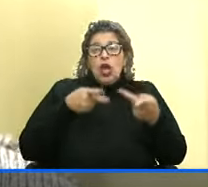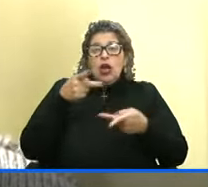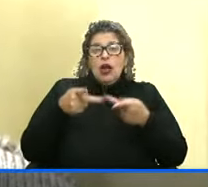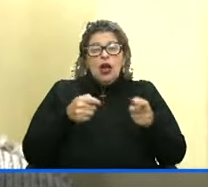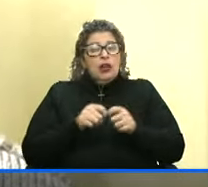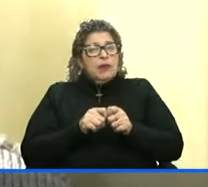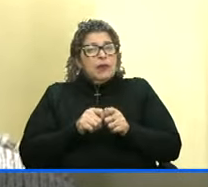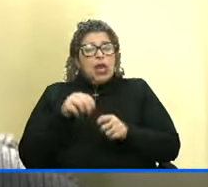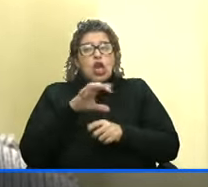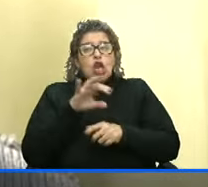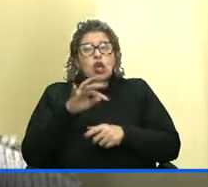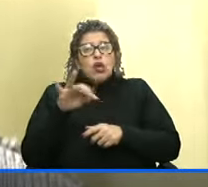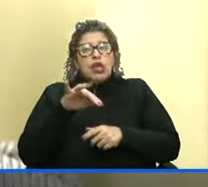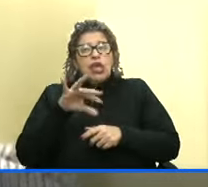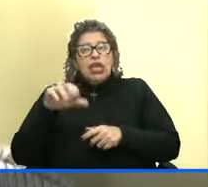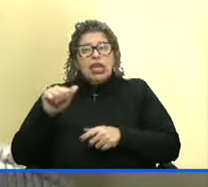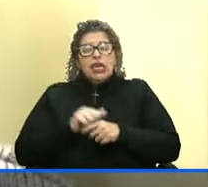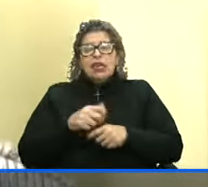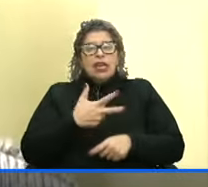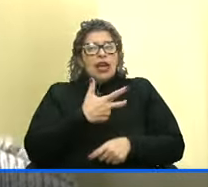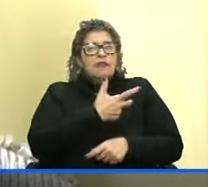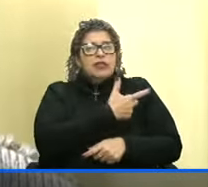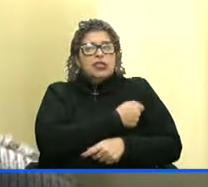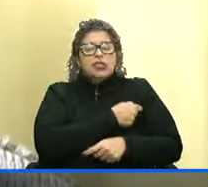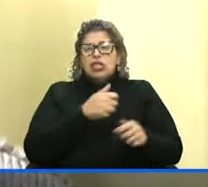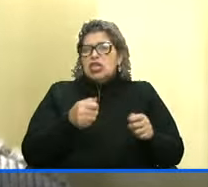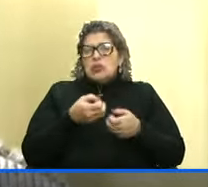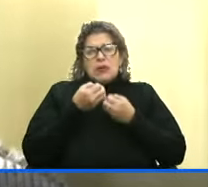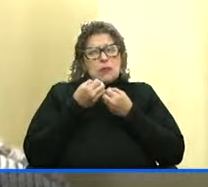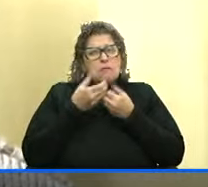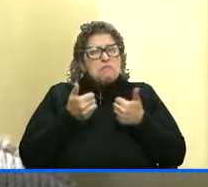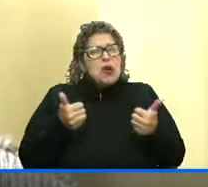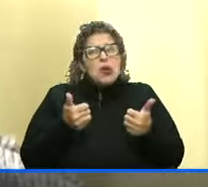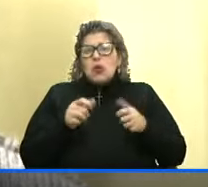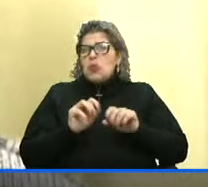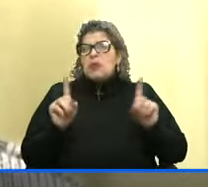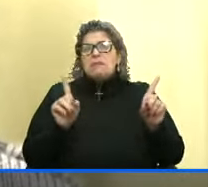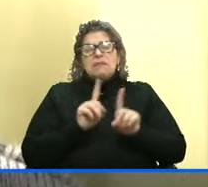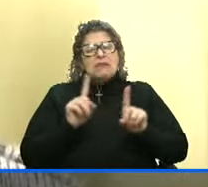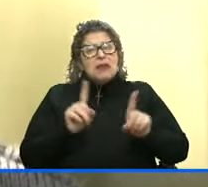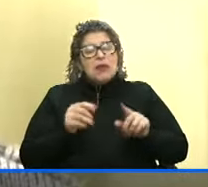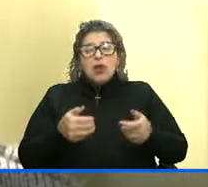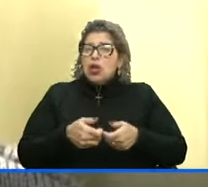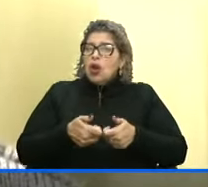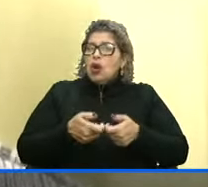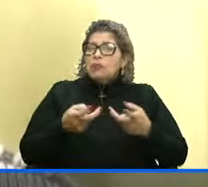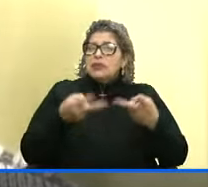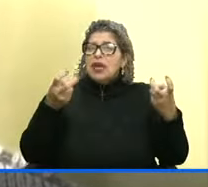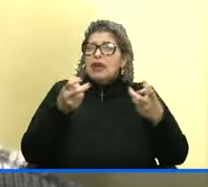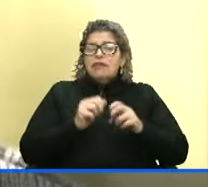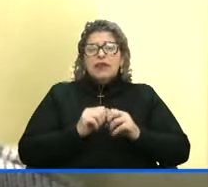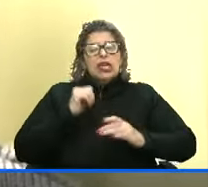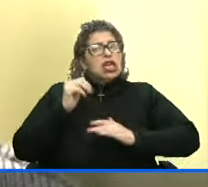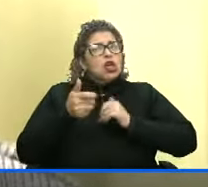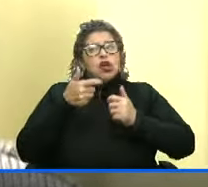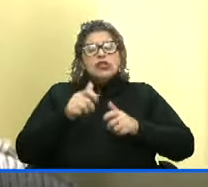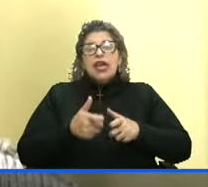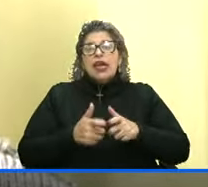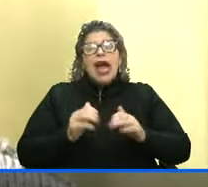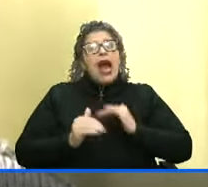história toda de cloroquina, de que a vacina não é tão eficiente, que não ajuda. E hoje a gente está aí, não consegue avançar na